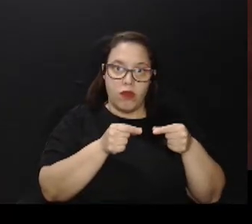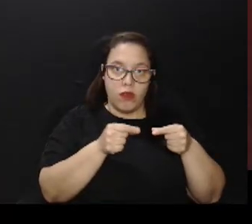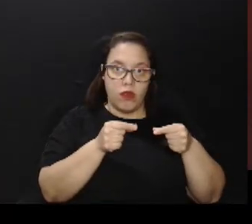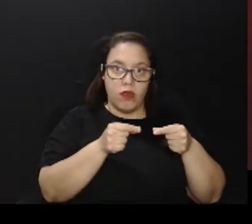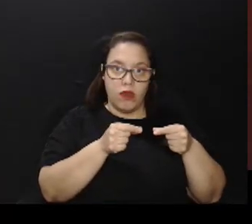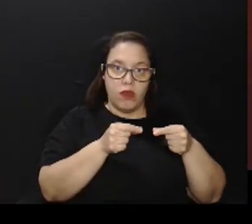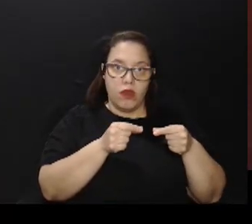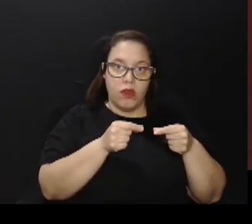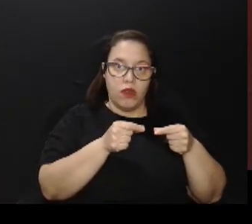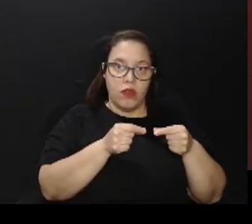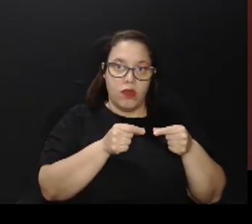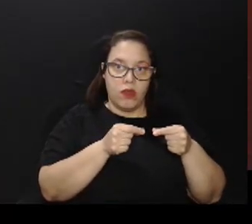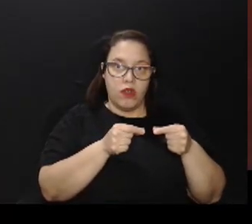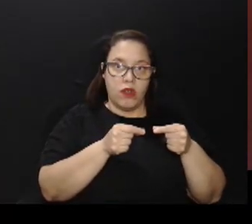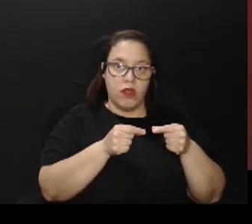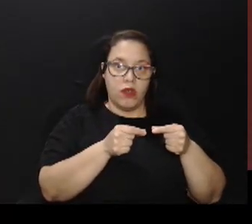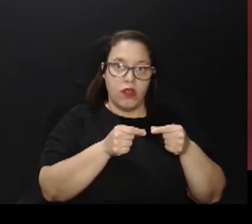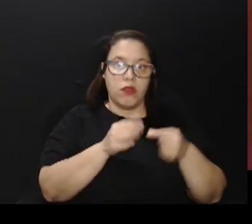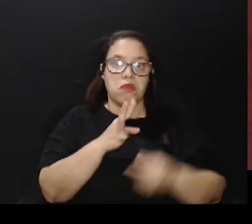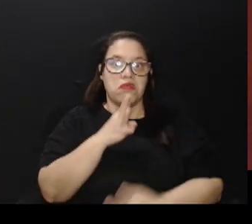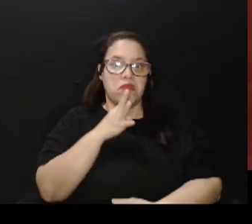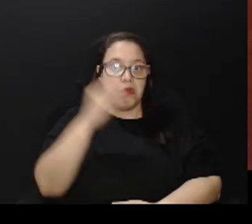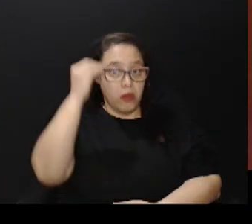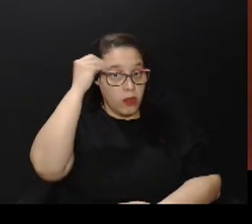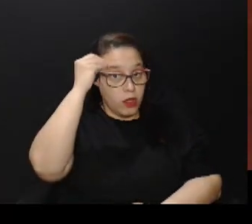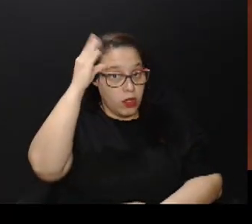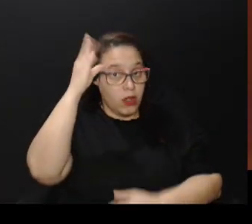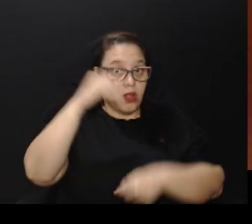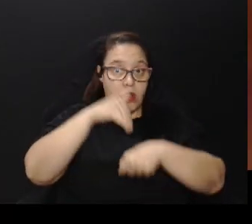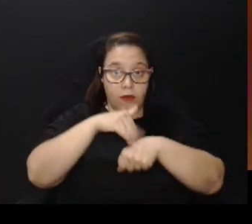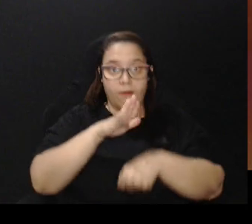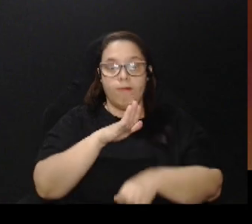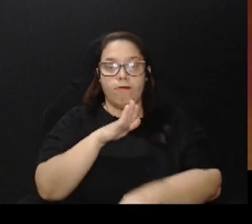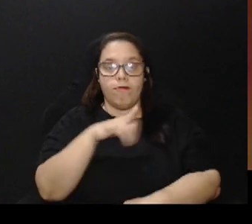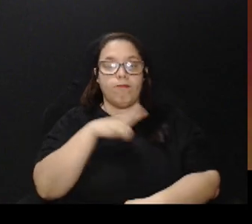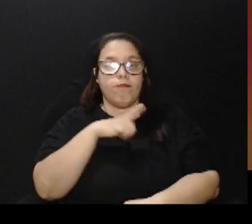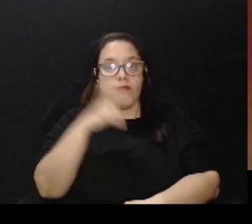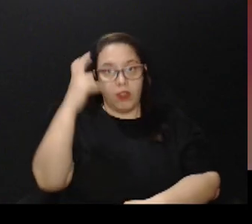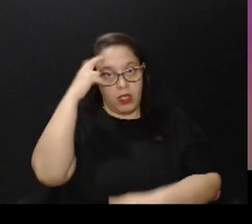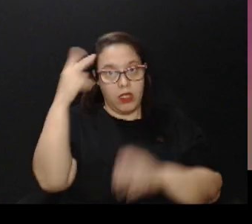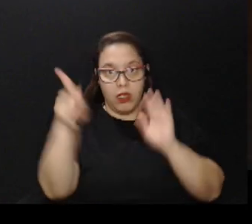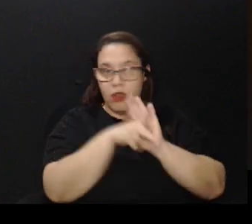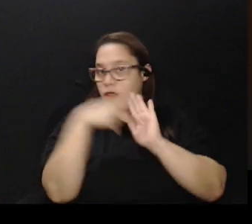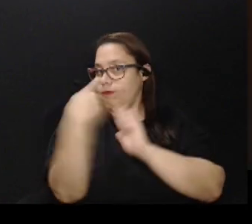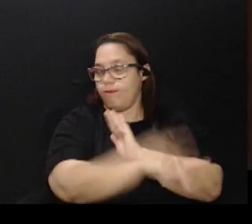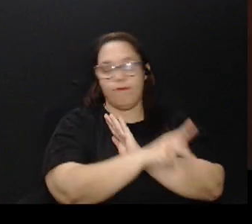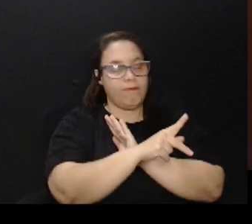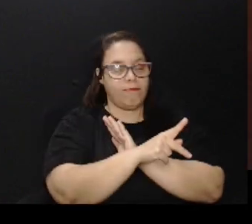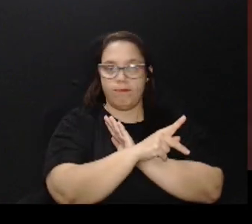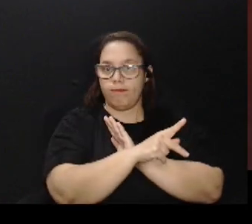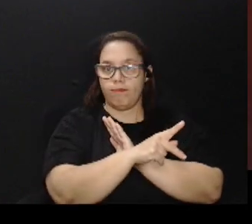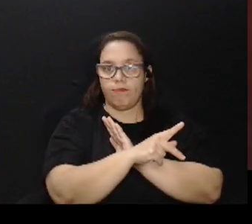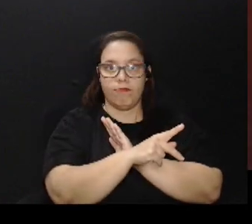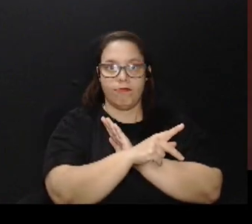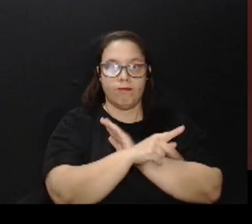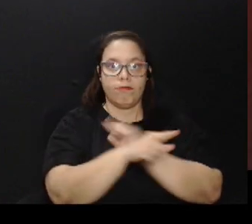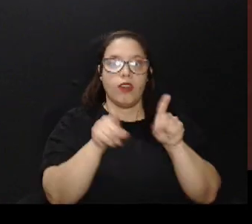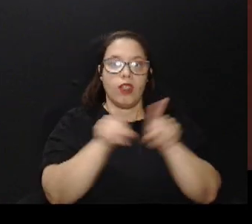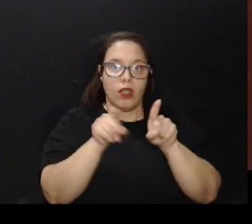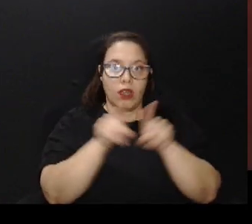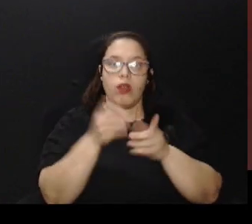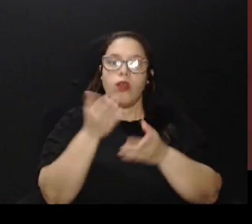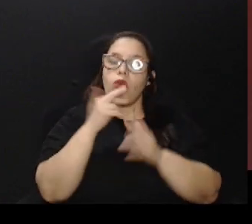é um conhecimento extra, porque eles têm a cultura própria deles e também tem umas comidas diferentes,